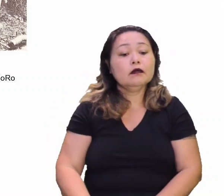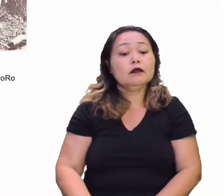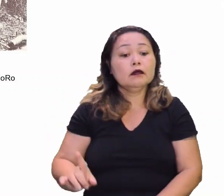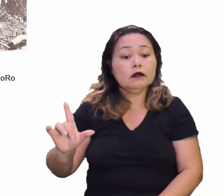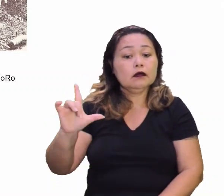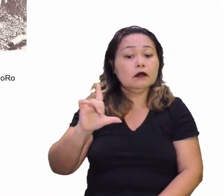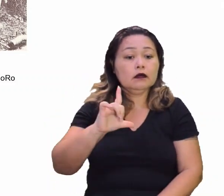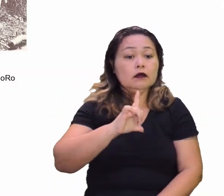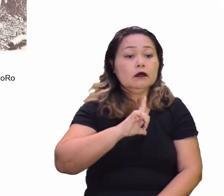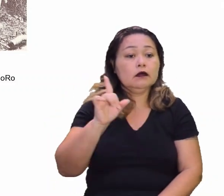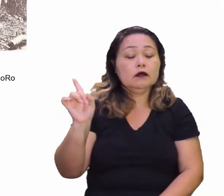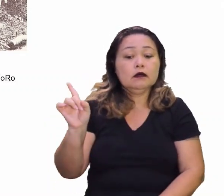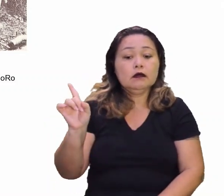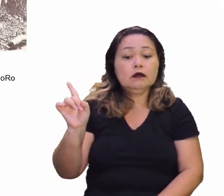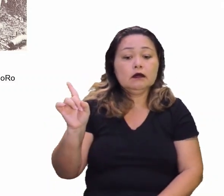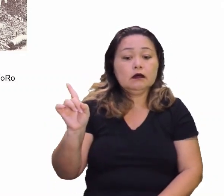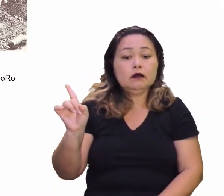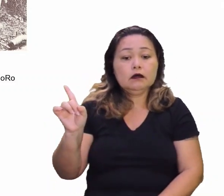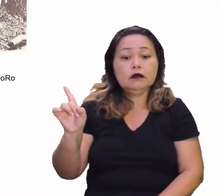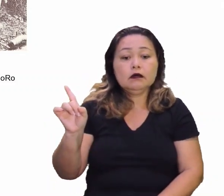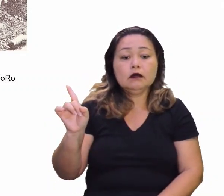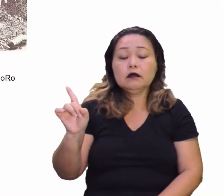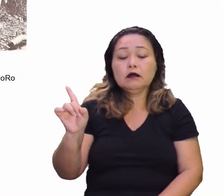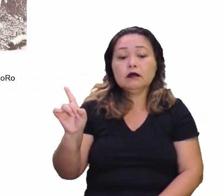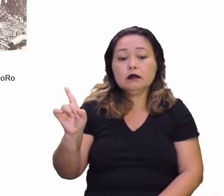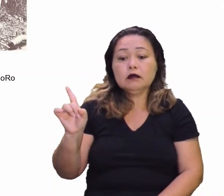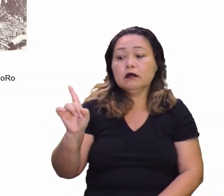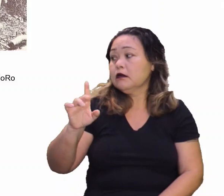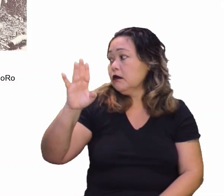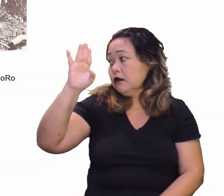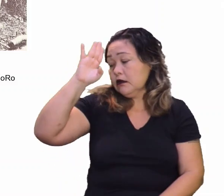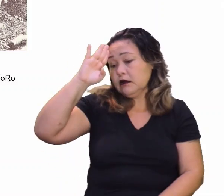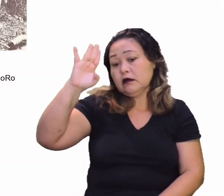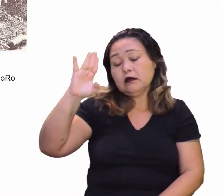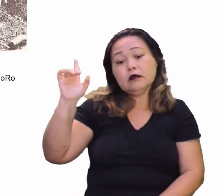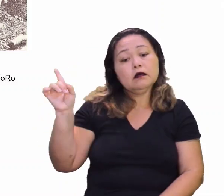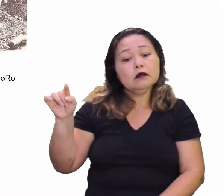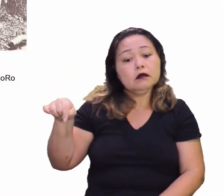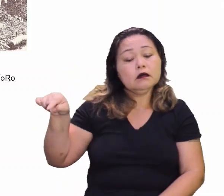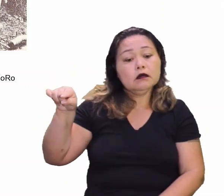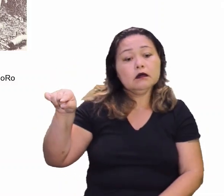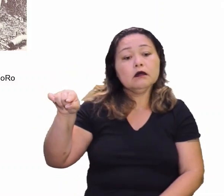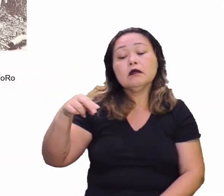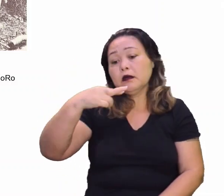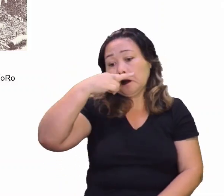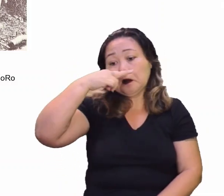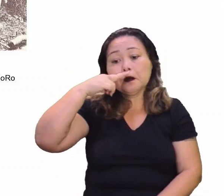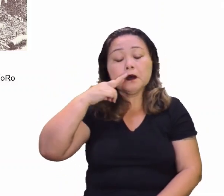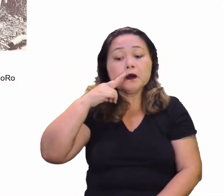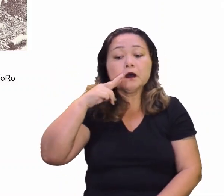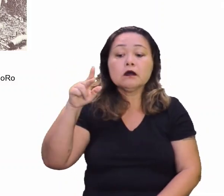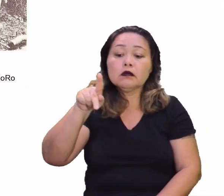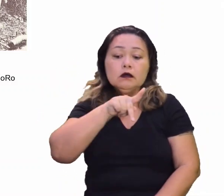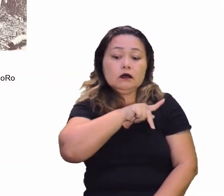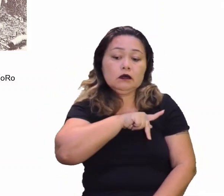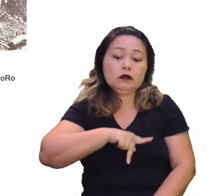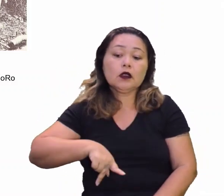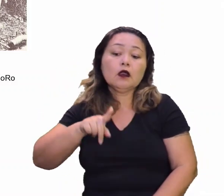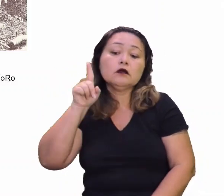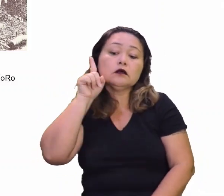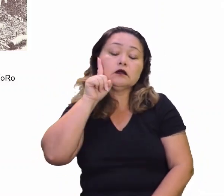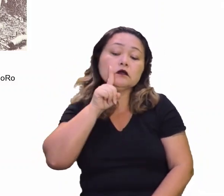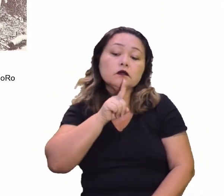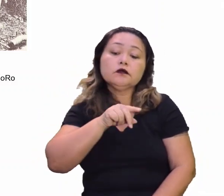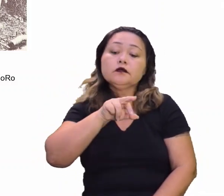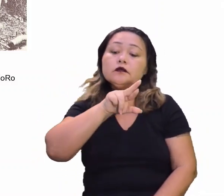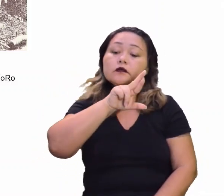Rondon, que teve como um principal ator aí, além de Rondon, o presidente dos Estados